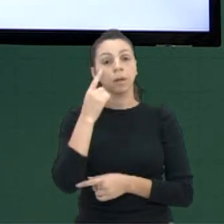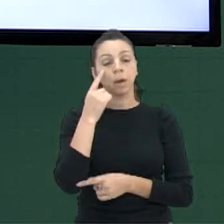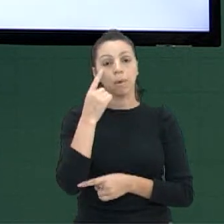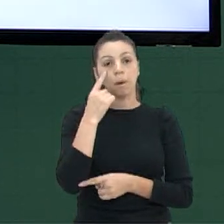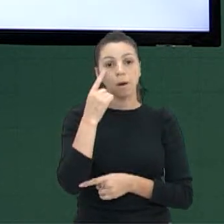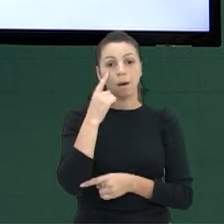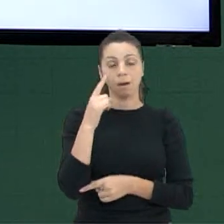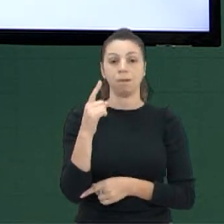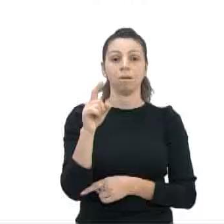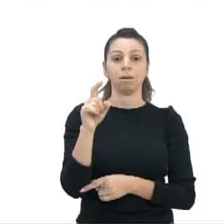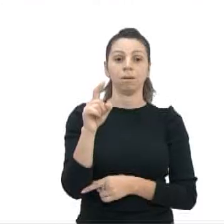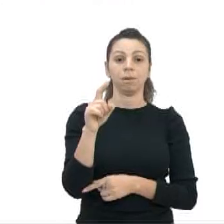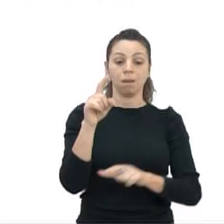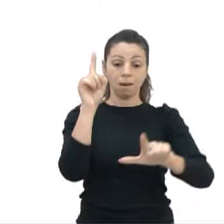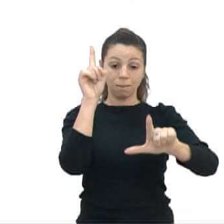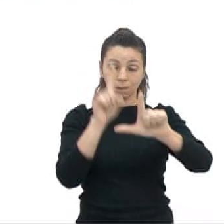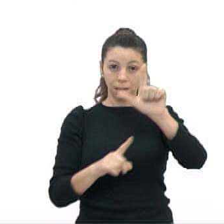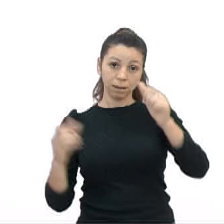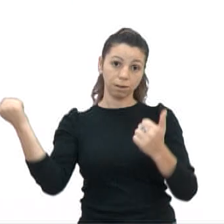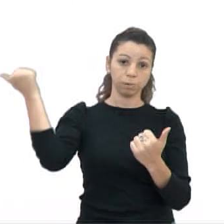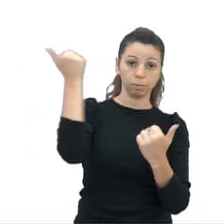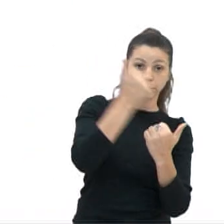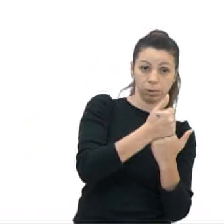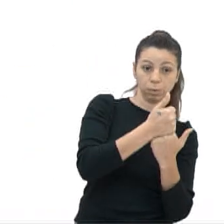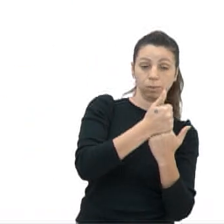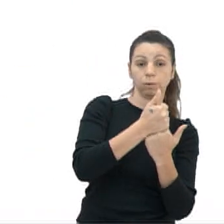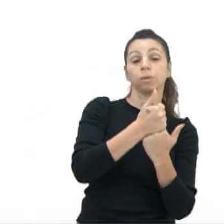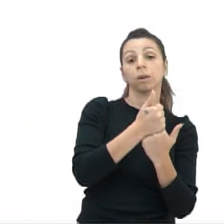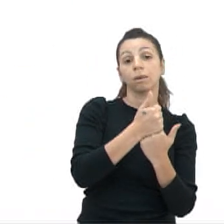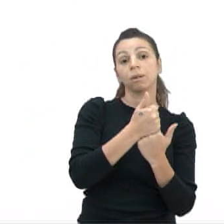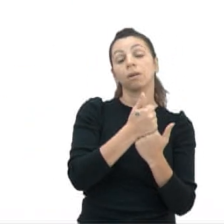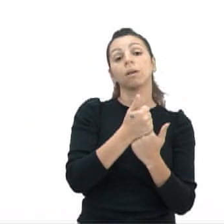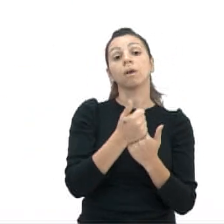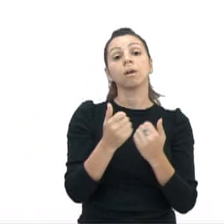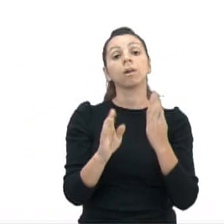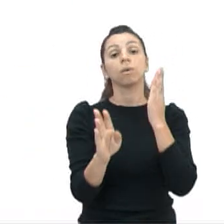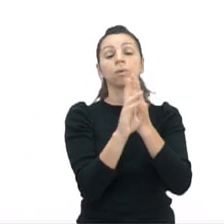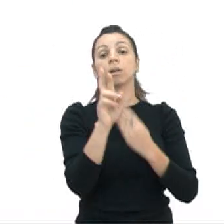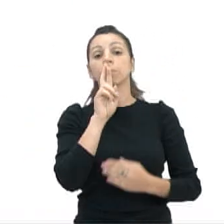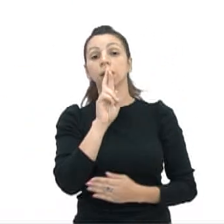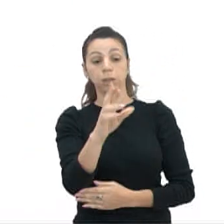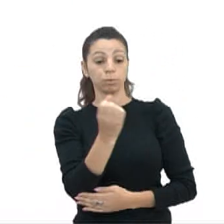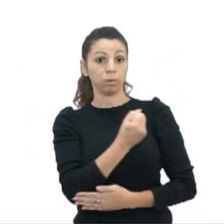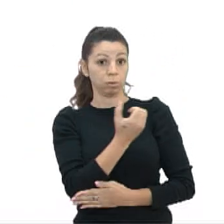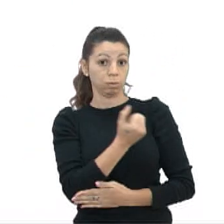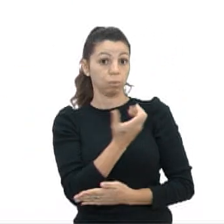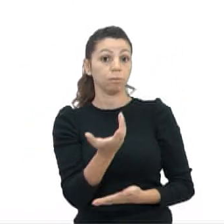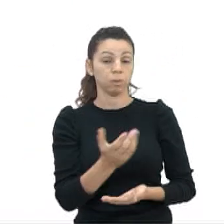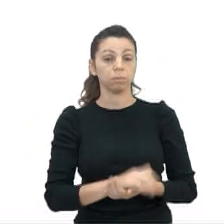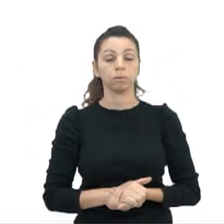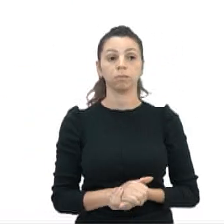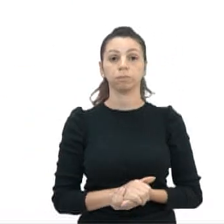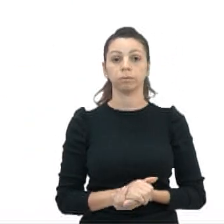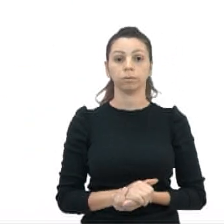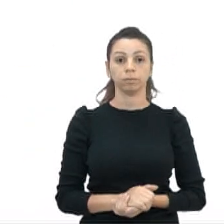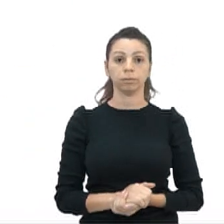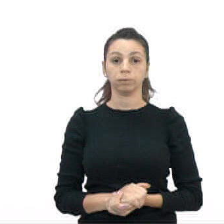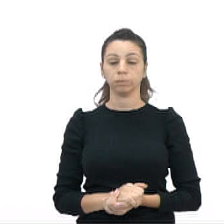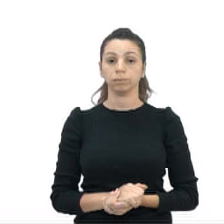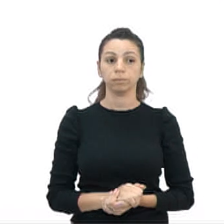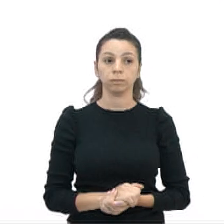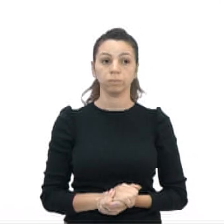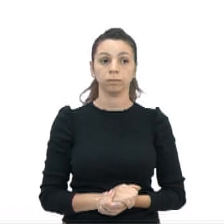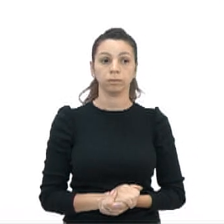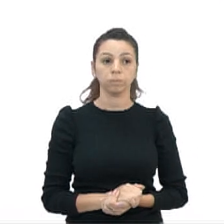Sempre tomando cuidado em resolver primeiro o que está dentro do parênteses, depois colchetes, chaves e assim por diante,